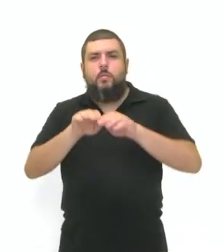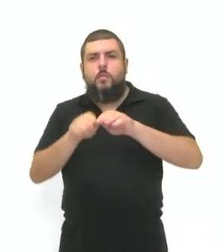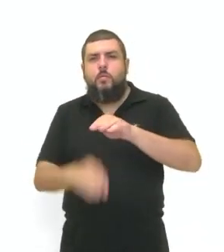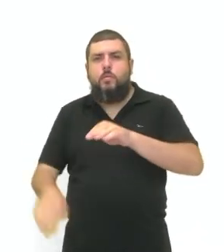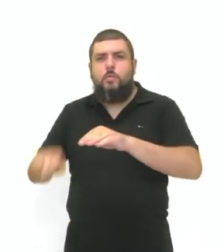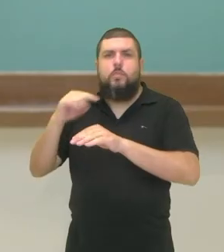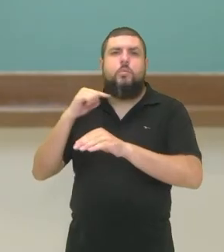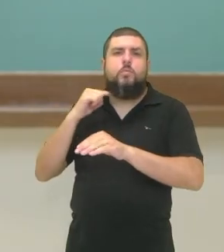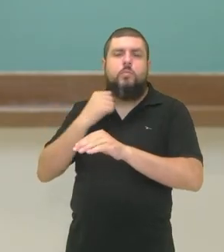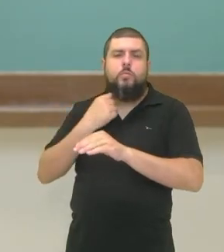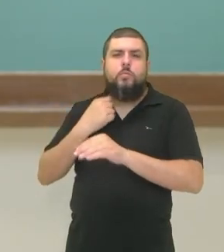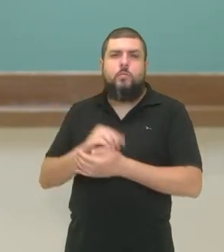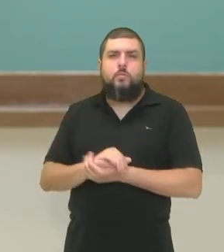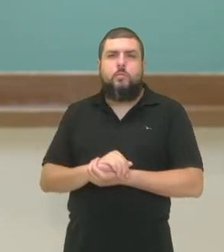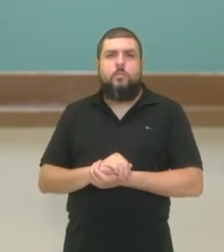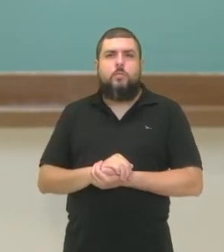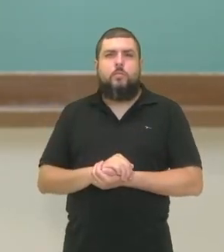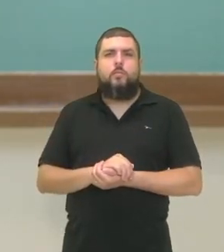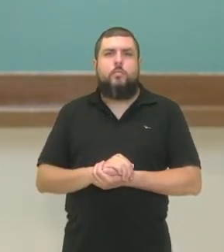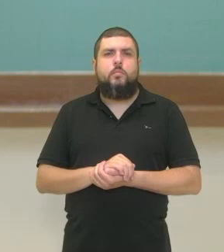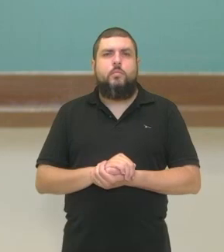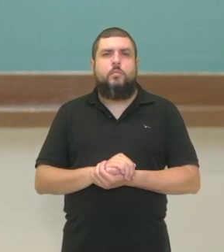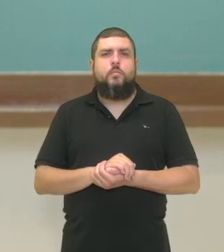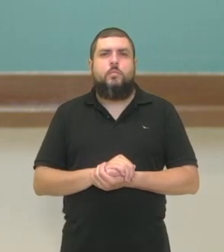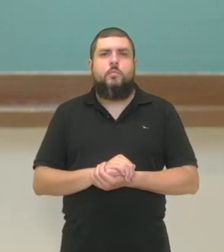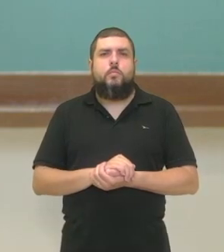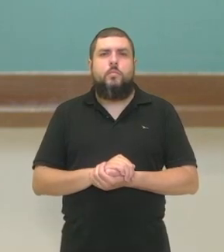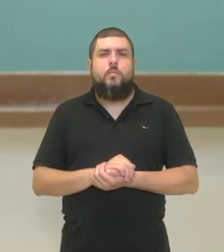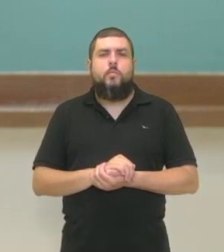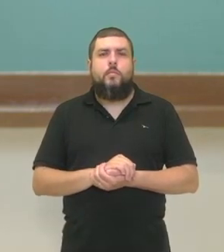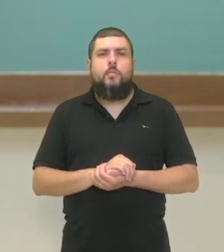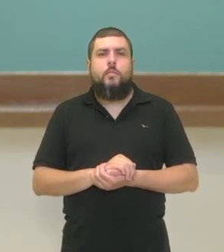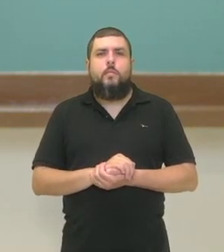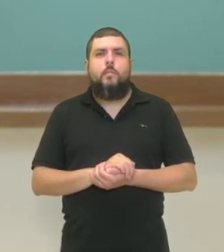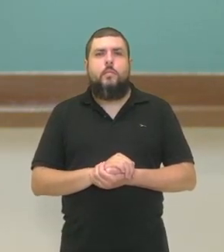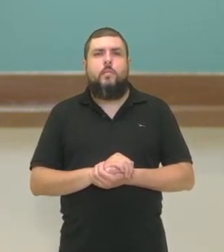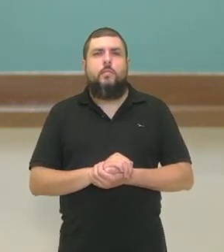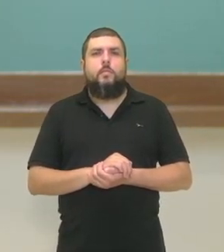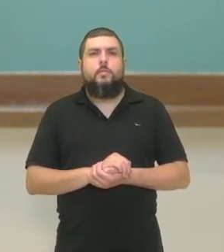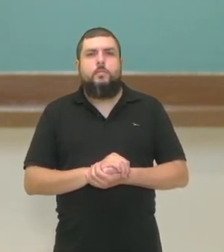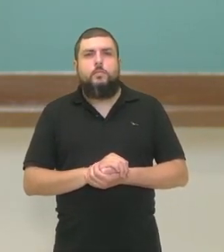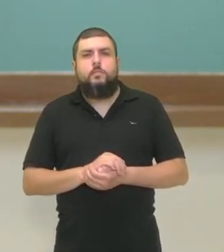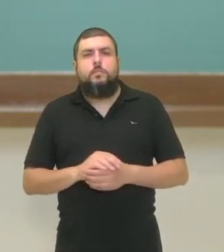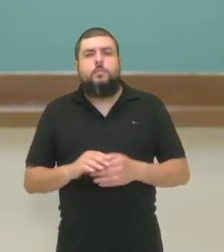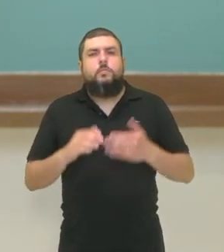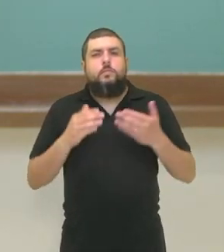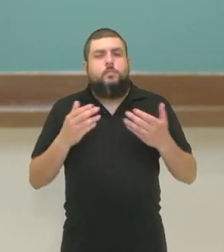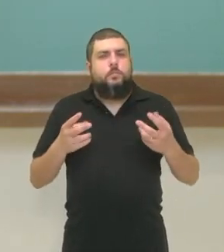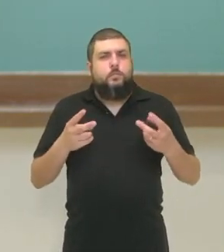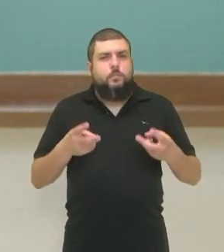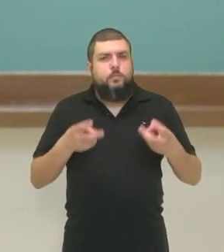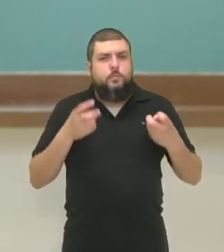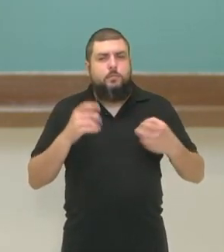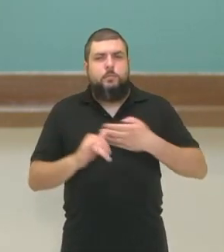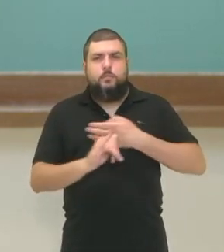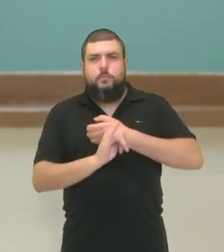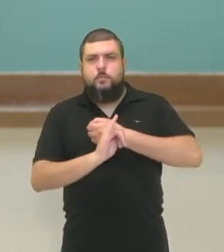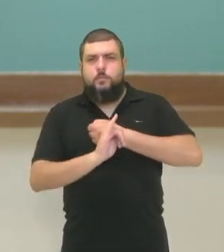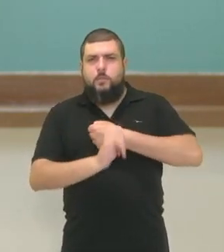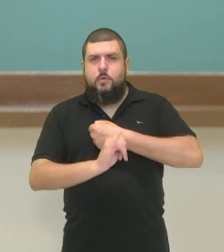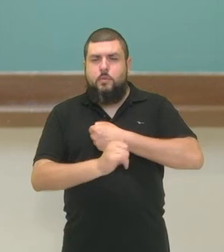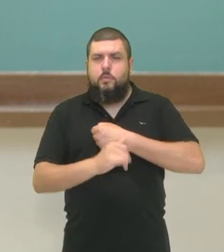livros. Então, quando eu observo aqui uma crônica, né, eu sempre tenho que ter um certo cuidado com algumas